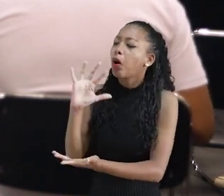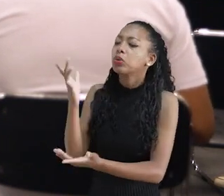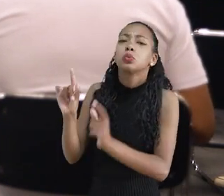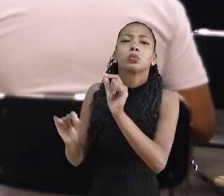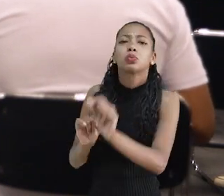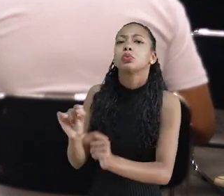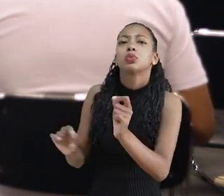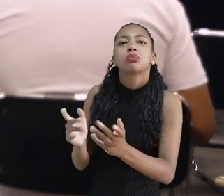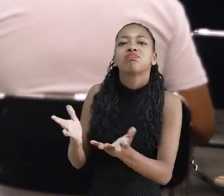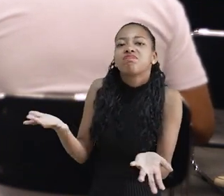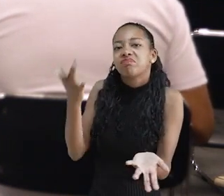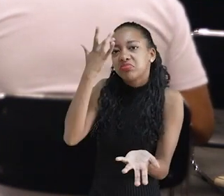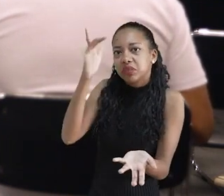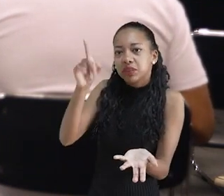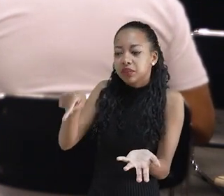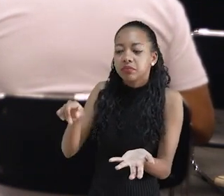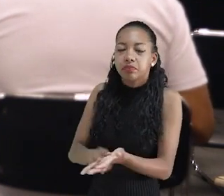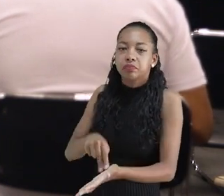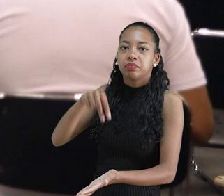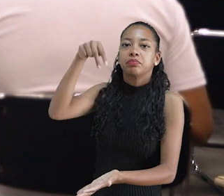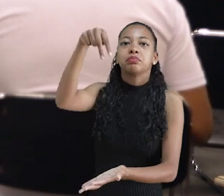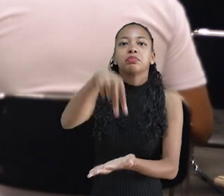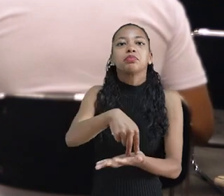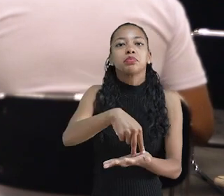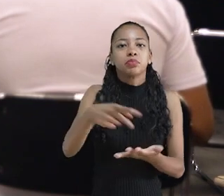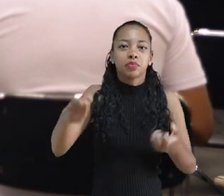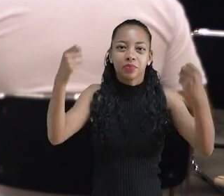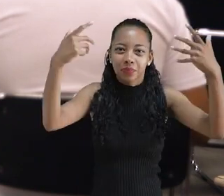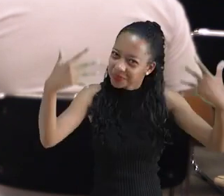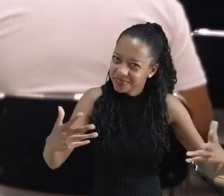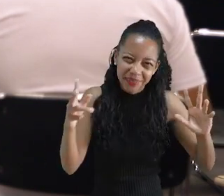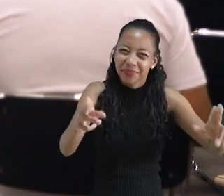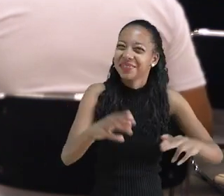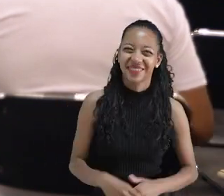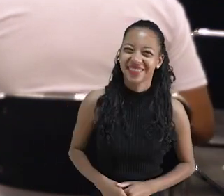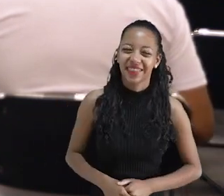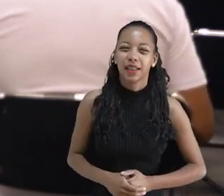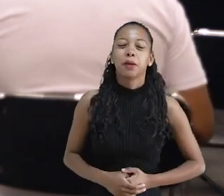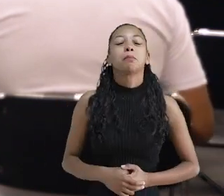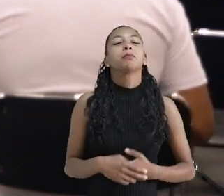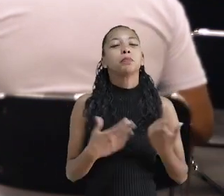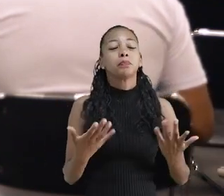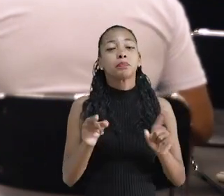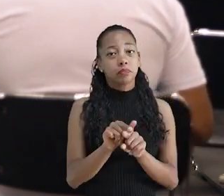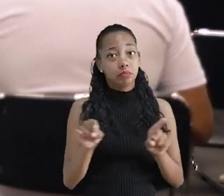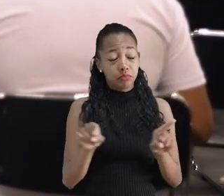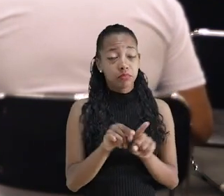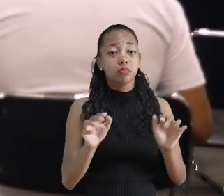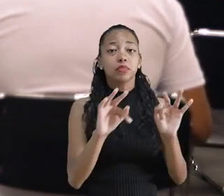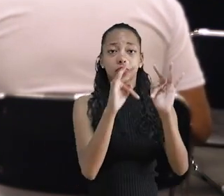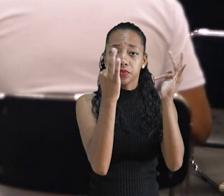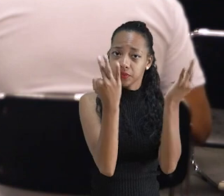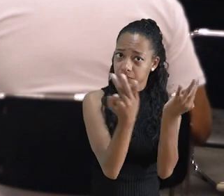estavam mesmo depois de mortas continuavam sendo violentadas e também atuamos junto com as famílias